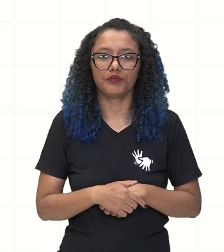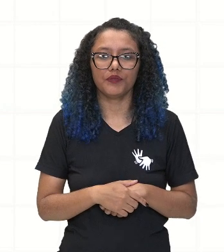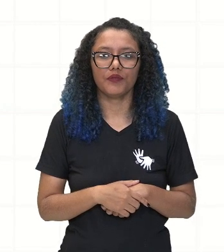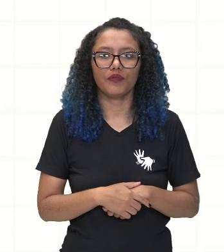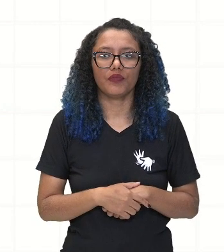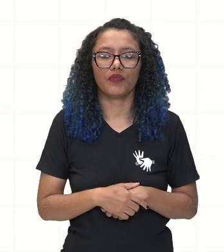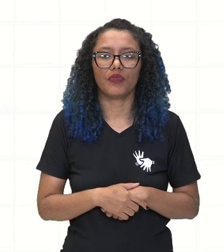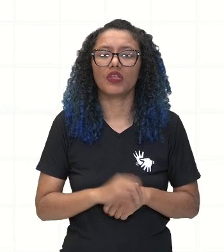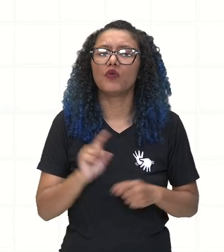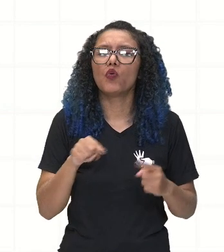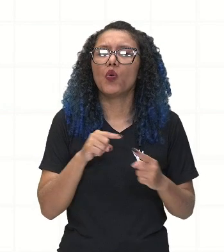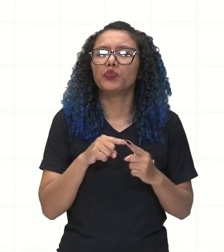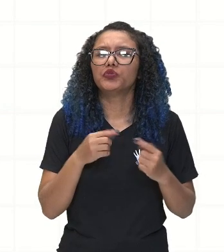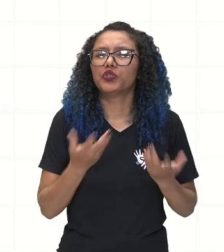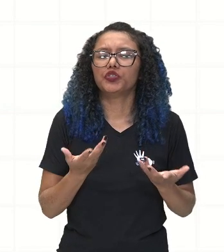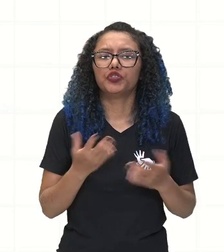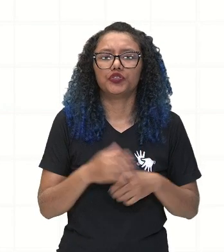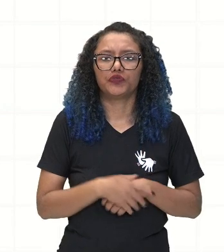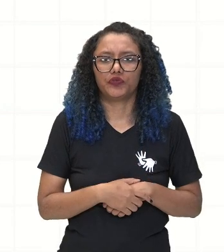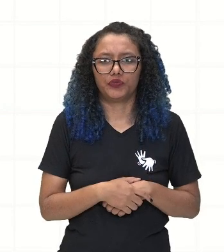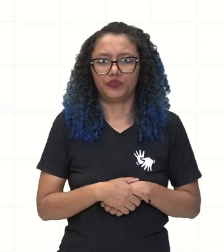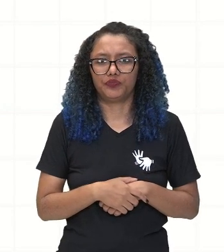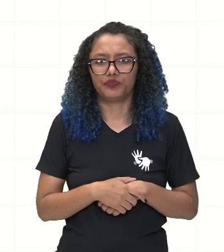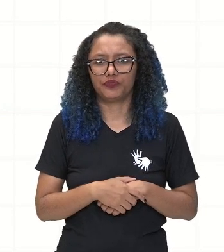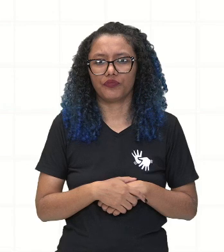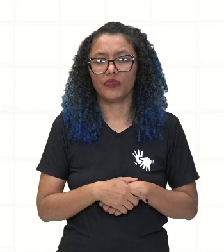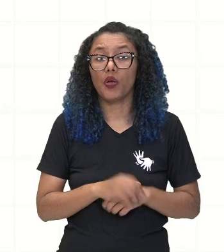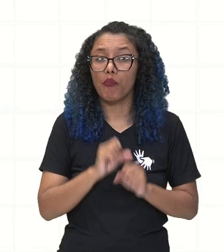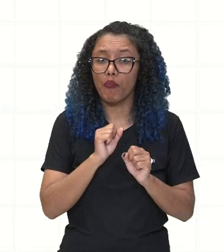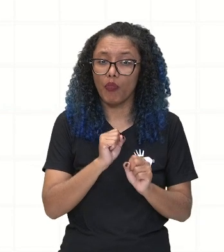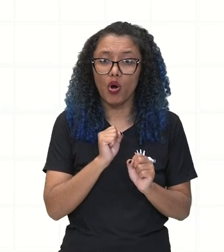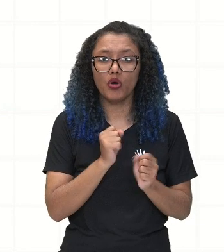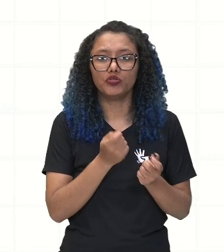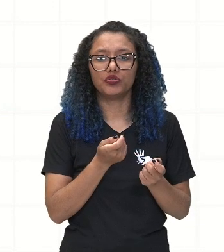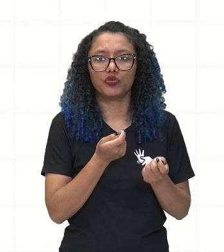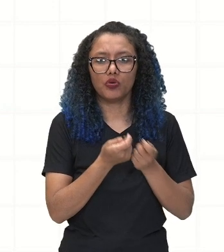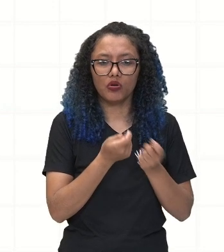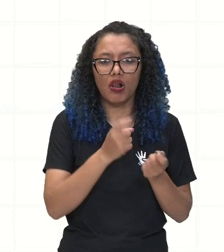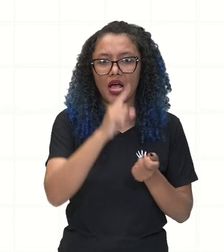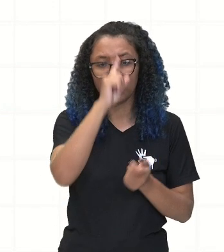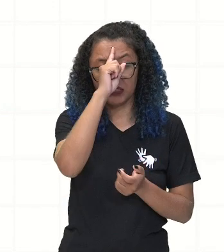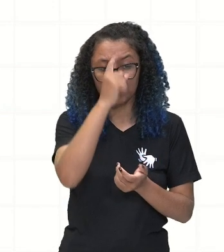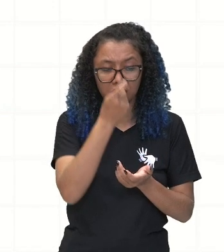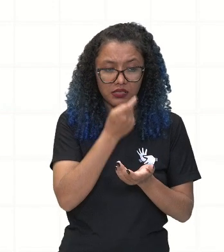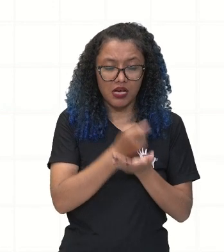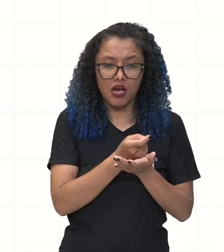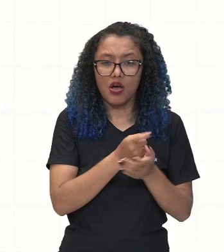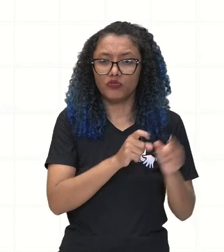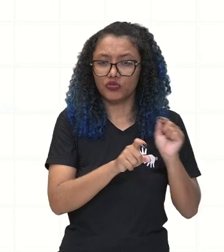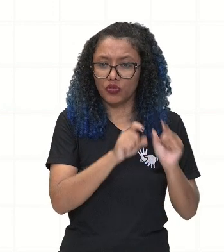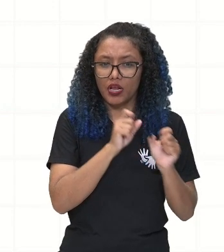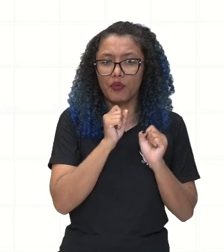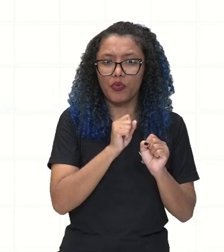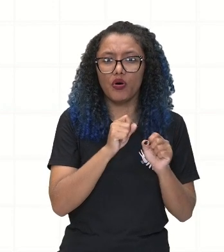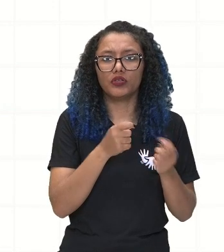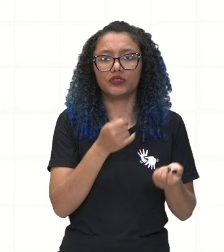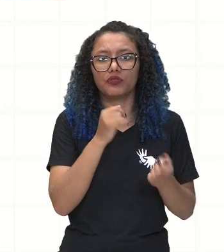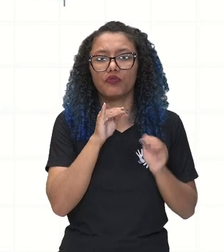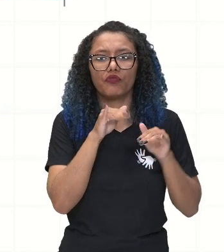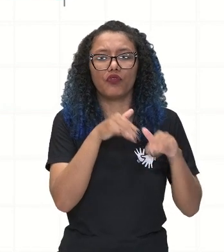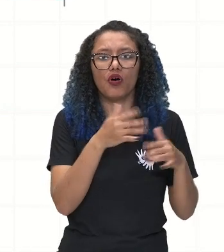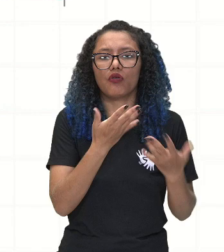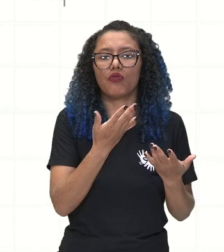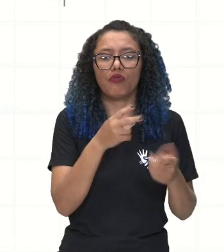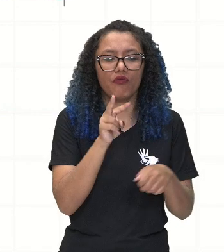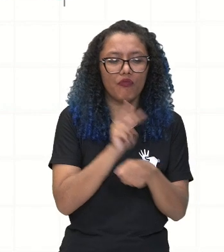Autoridade para tomar decisões sobre assuntos locais, como, por exemplo, questões fiscais, a questão também